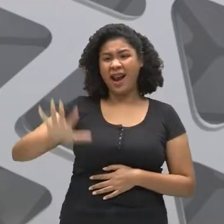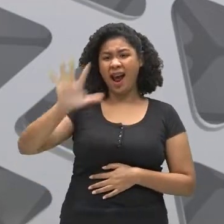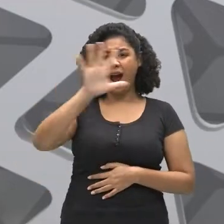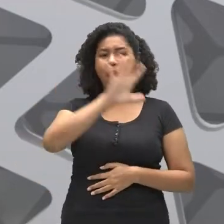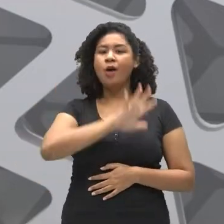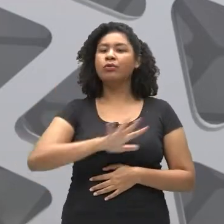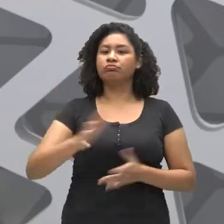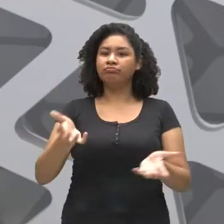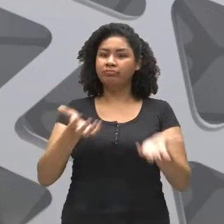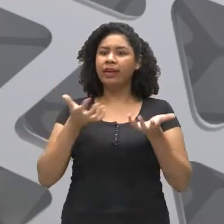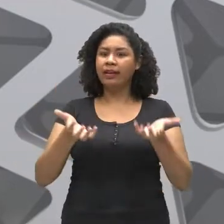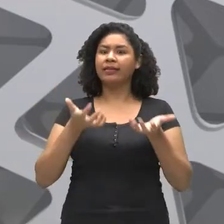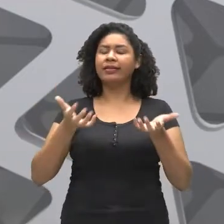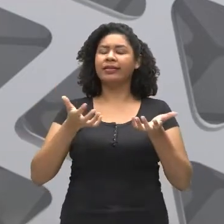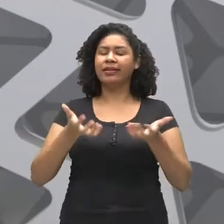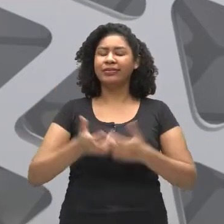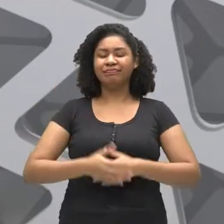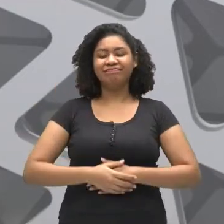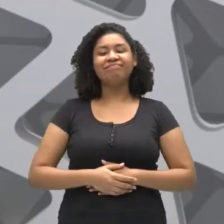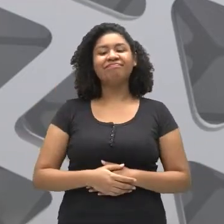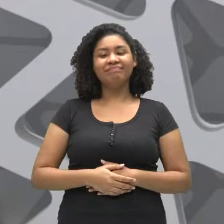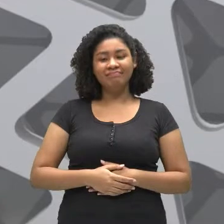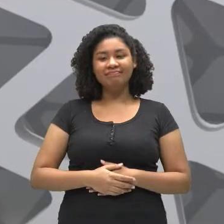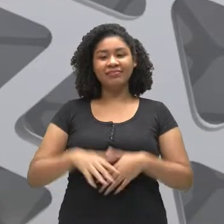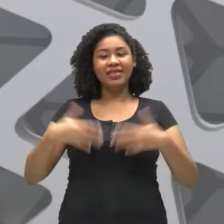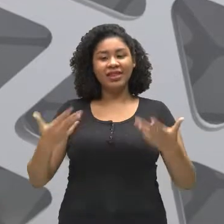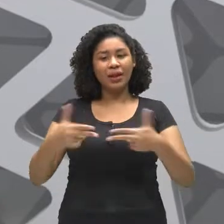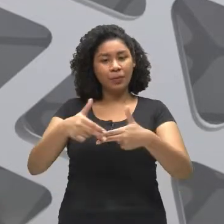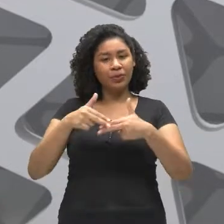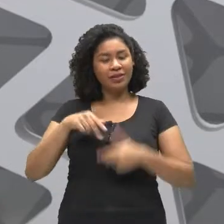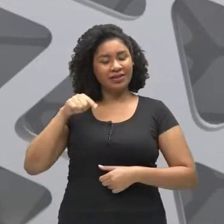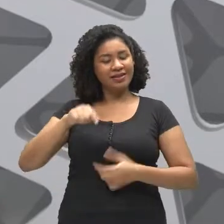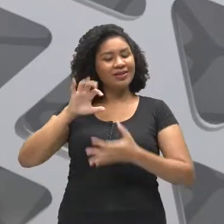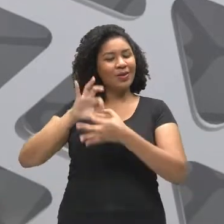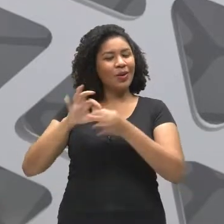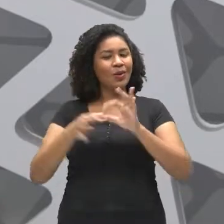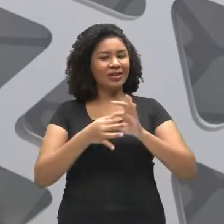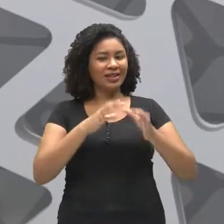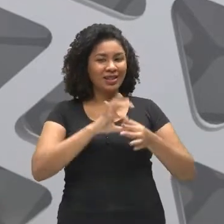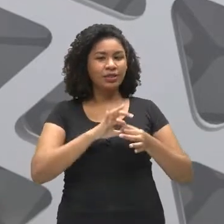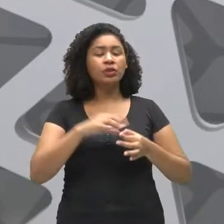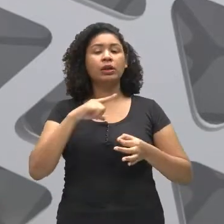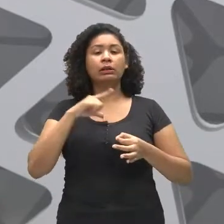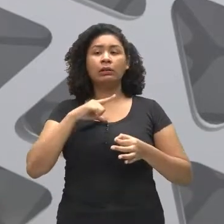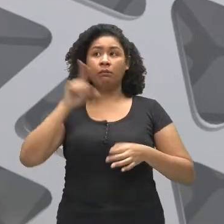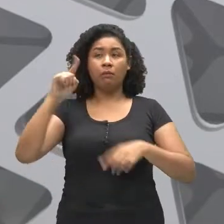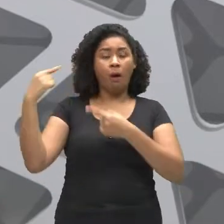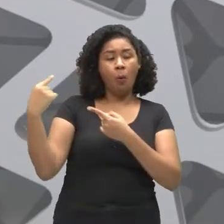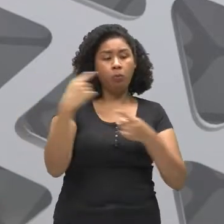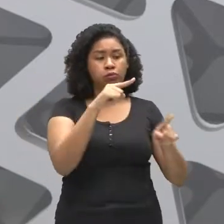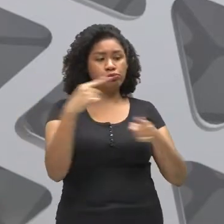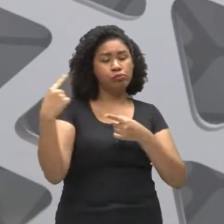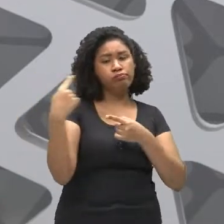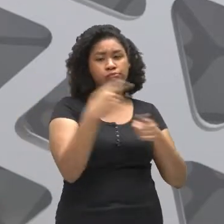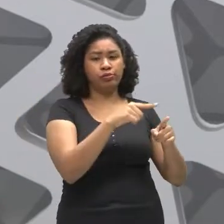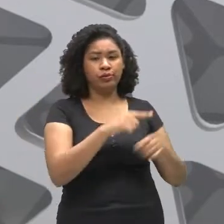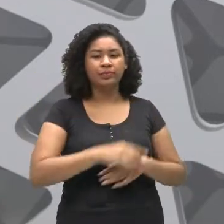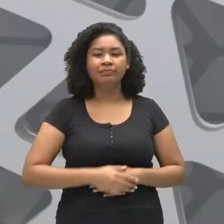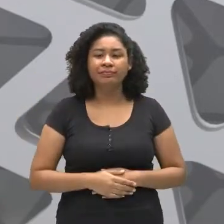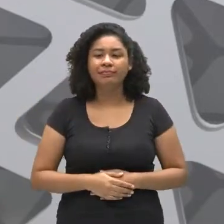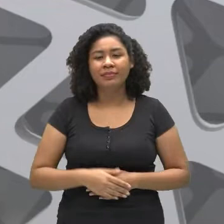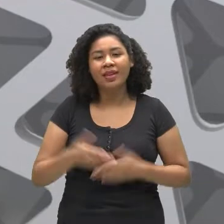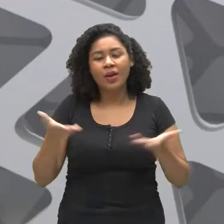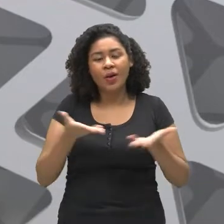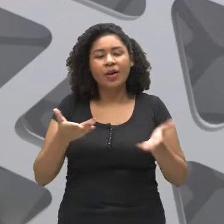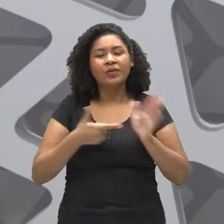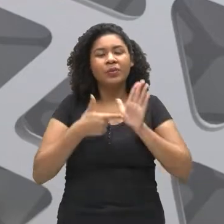mas também no plano espiritual. E é nesse contexto que nós vamos ter a Contra-Reforma. E eu vou trazer para vocês uma primeira ideia sobre